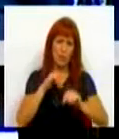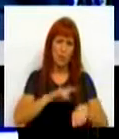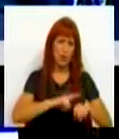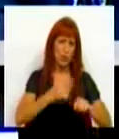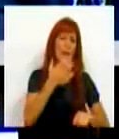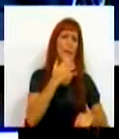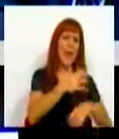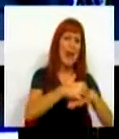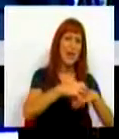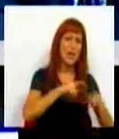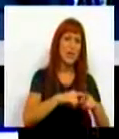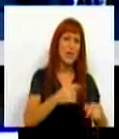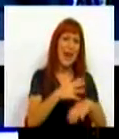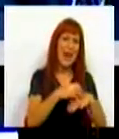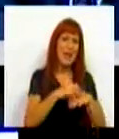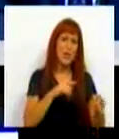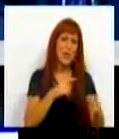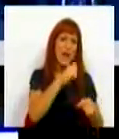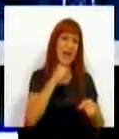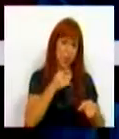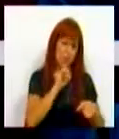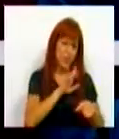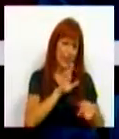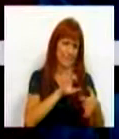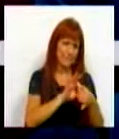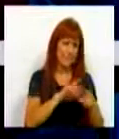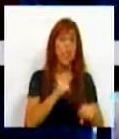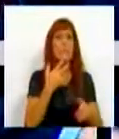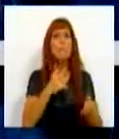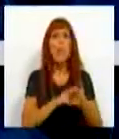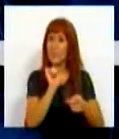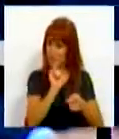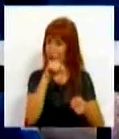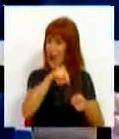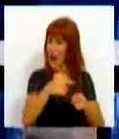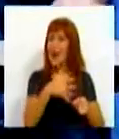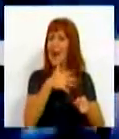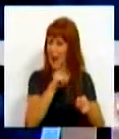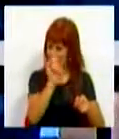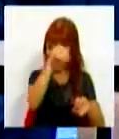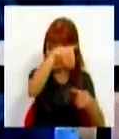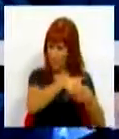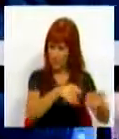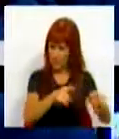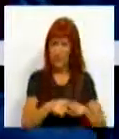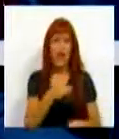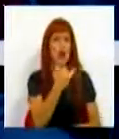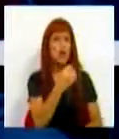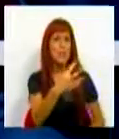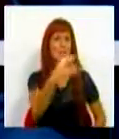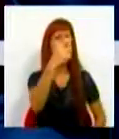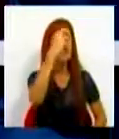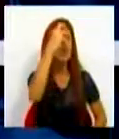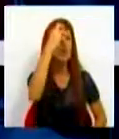período laranja, devia ser laranja e azul, é verdade, porque também faz parte desta narrativa, é que em